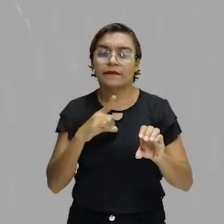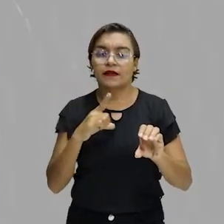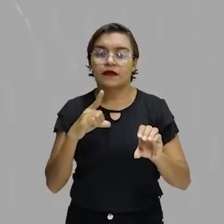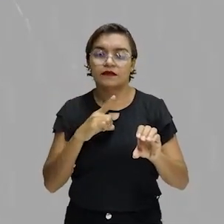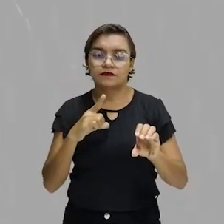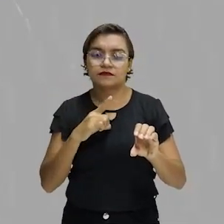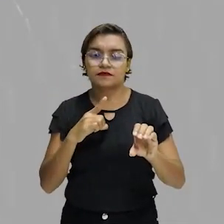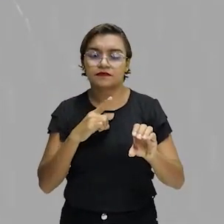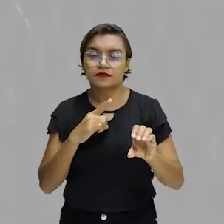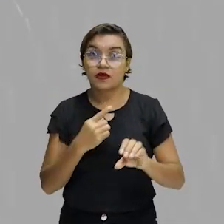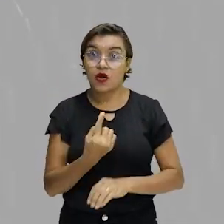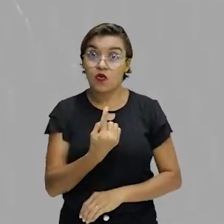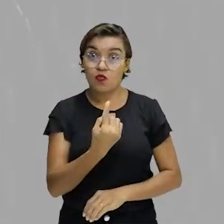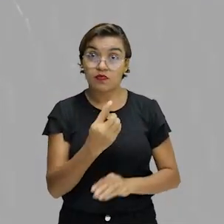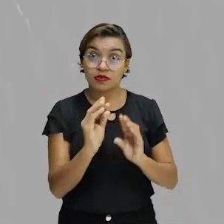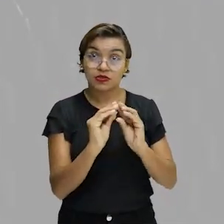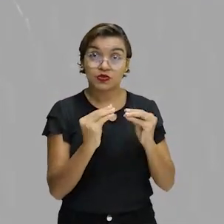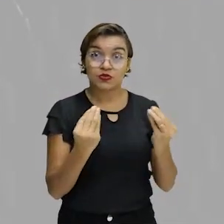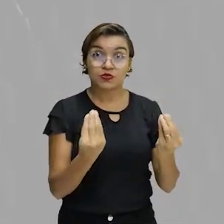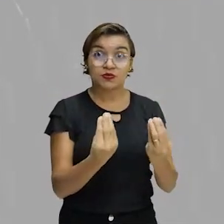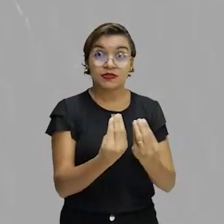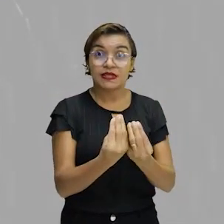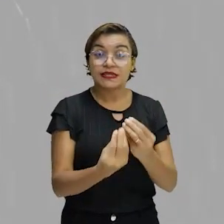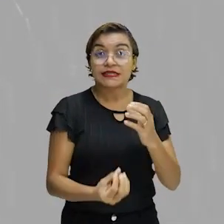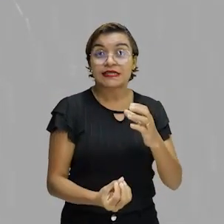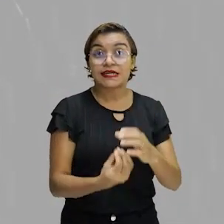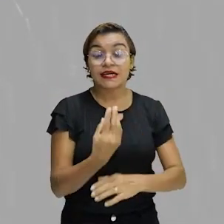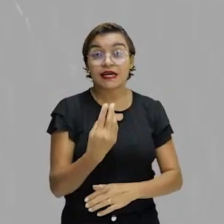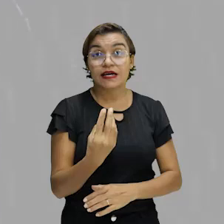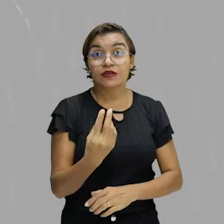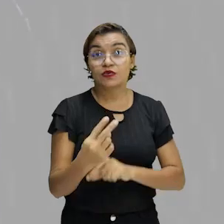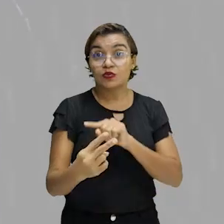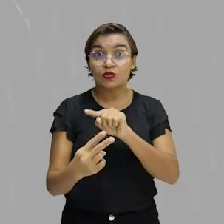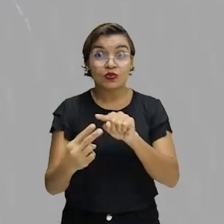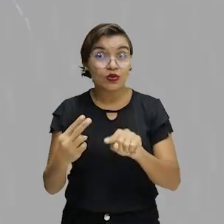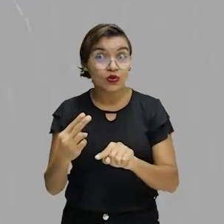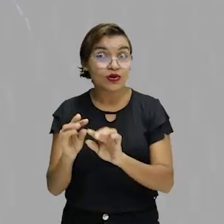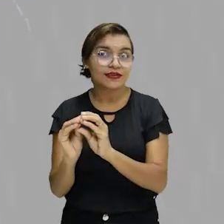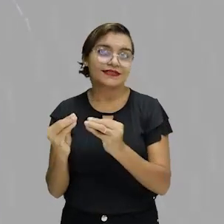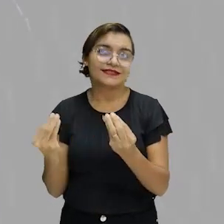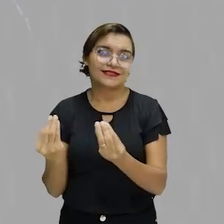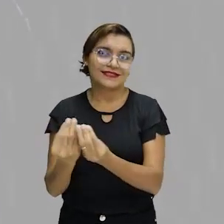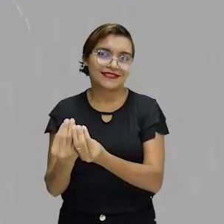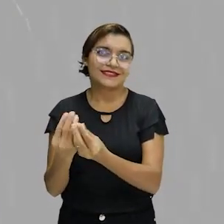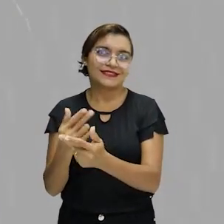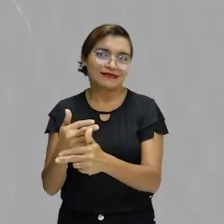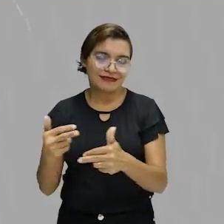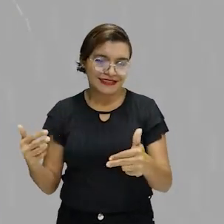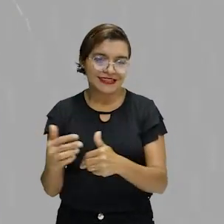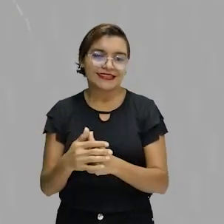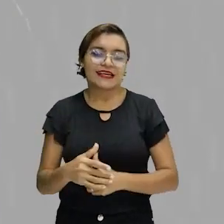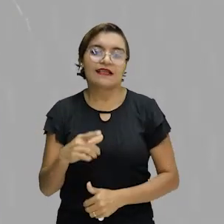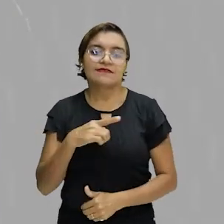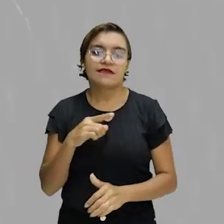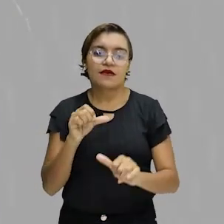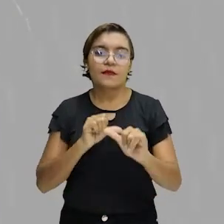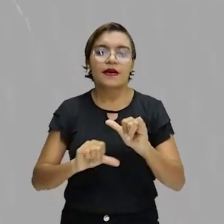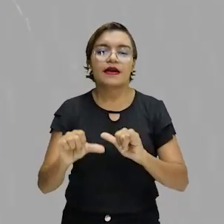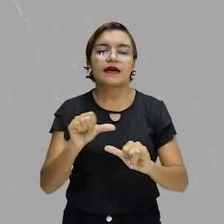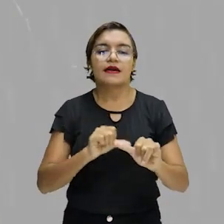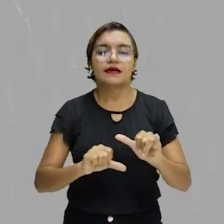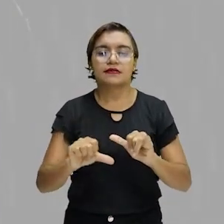tenho uma substância gerando dois ou mais produtos bom Aqui nós temos uma reação de